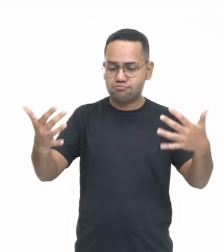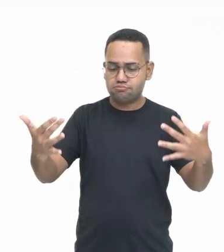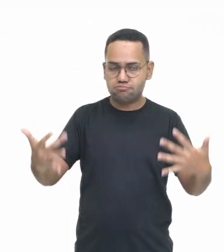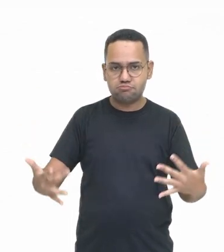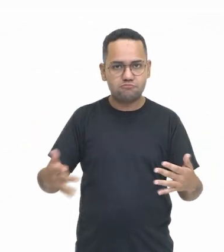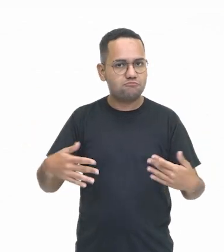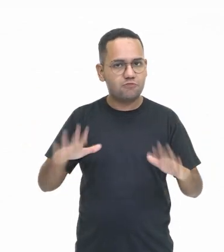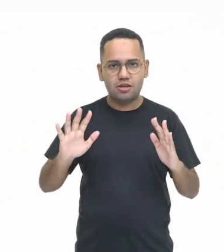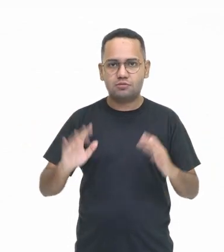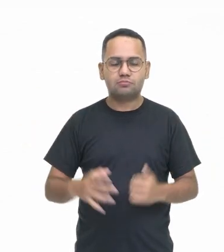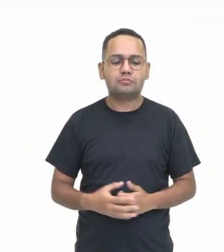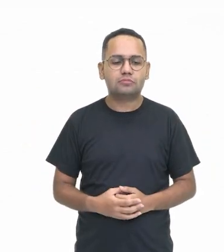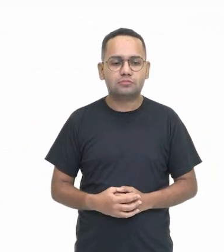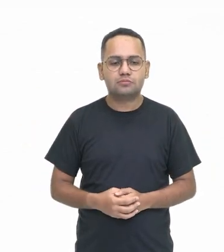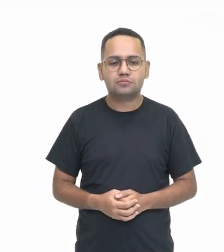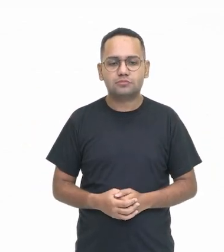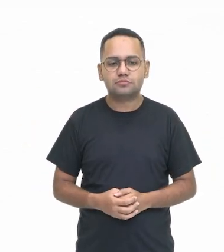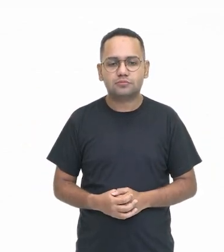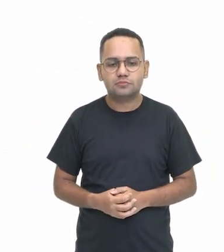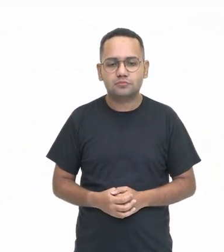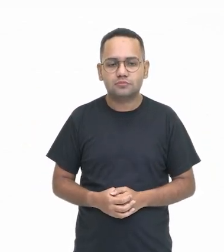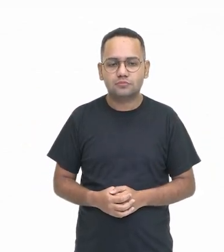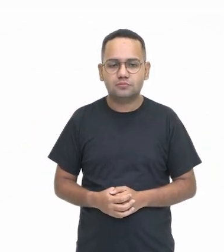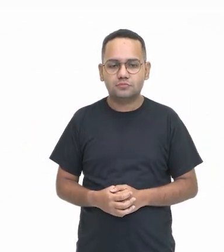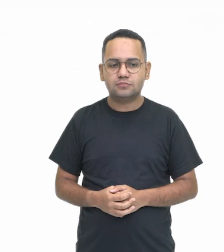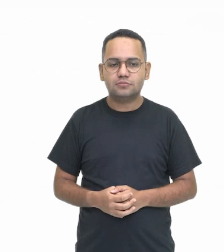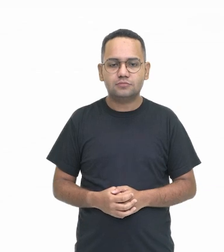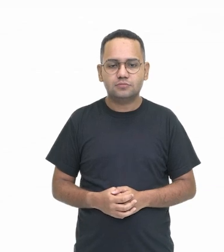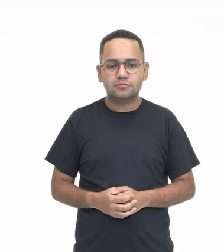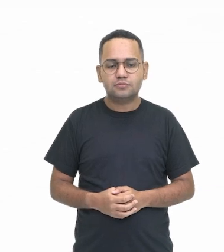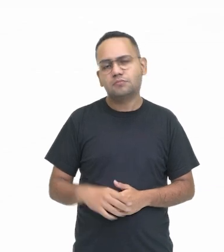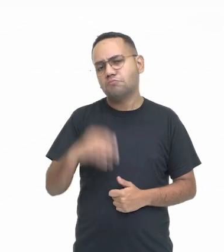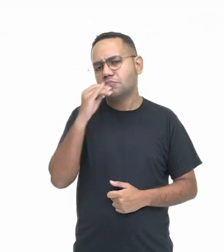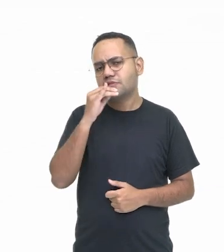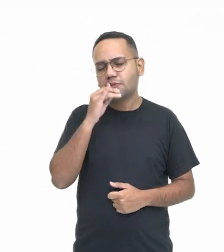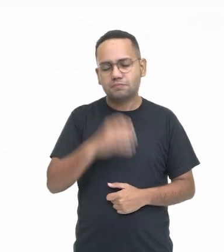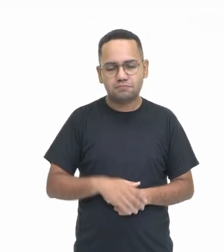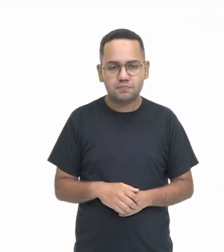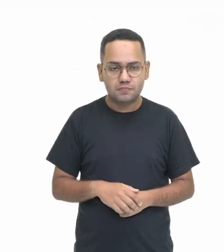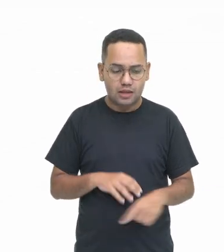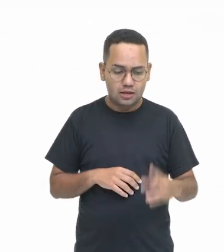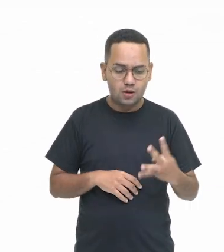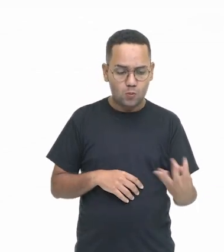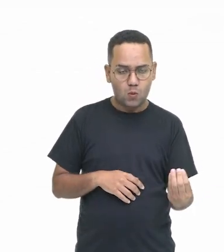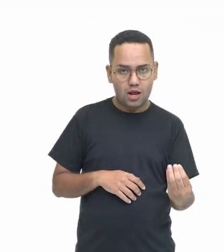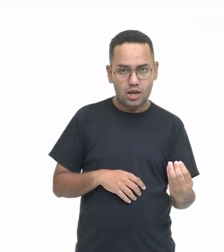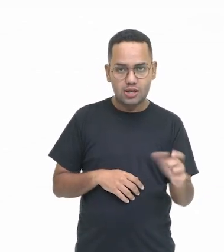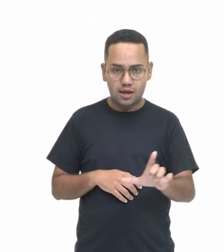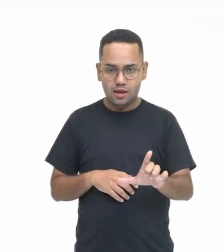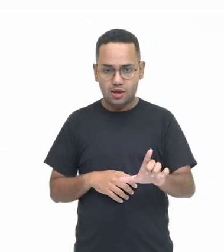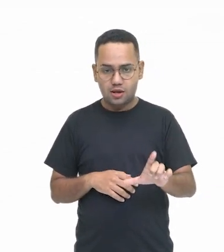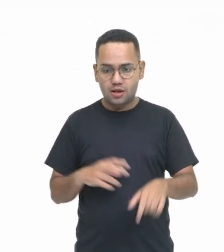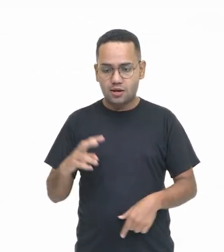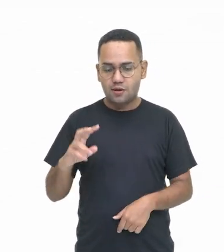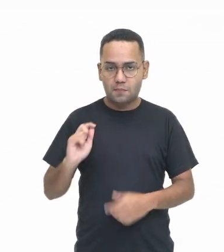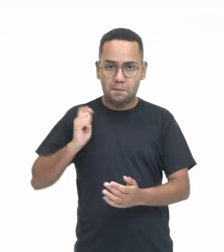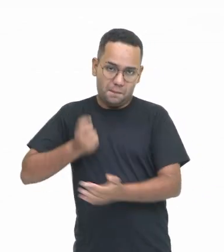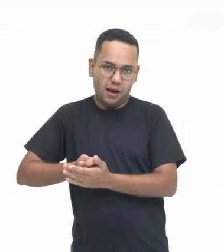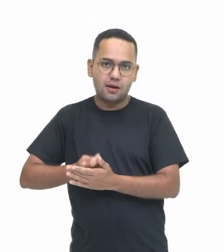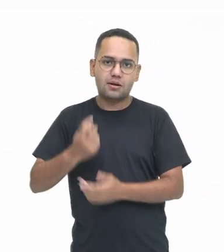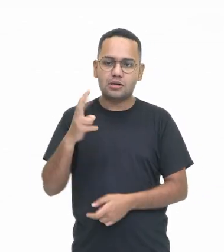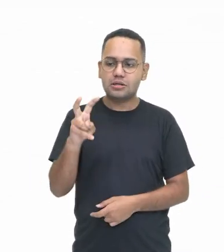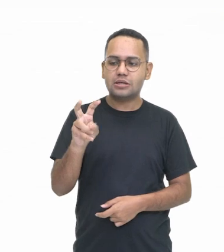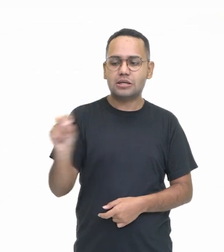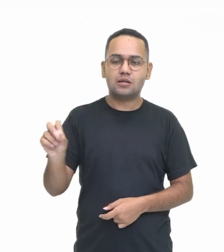aí a nossa tabela, né, eu coloquei aí, por exemplo, um exemplo de 40 litros. 40 litros